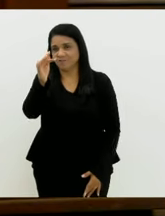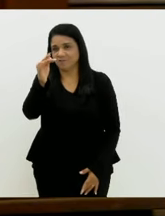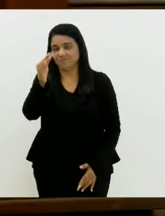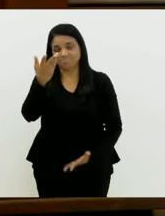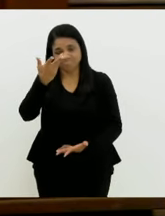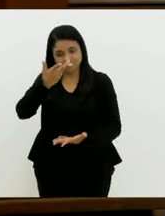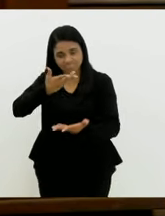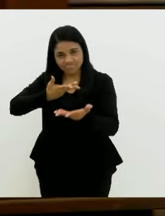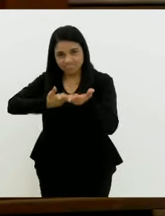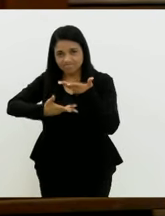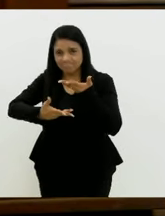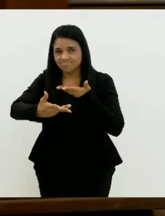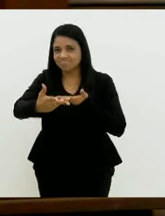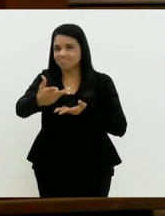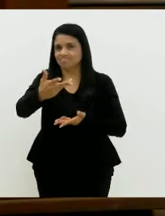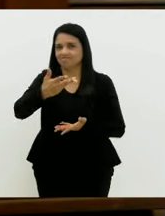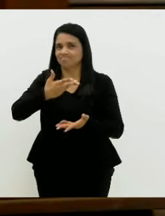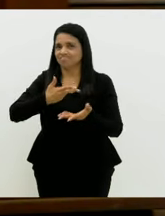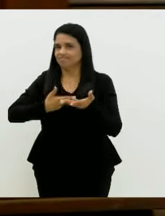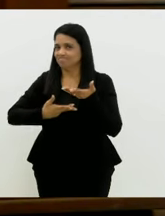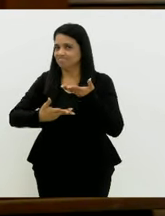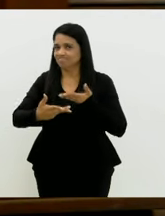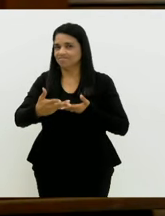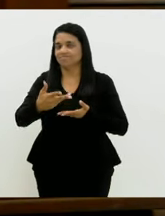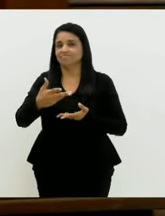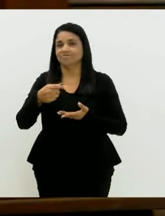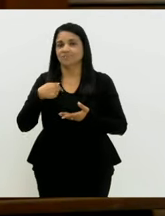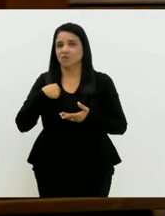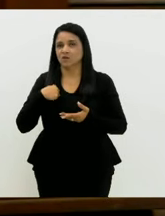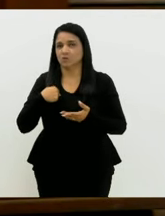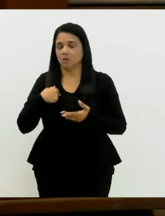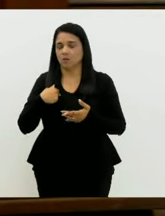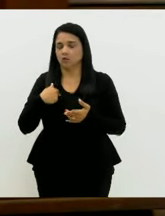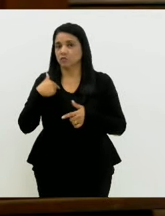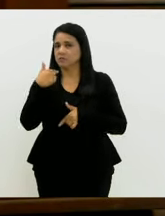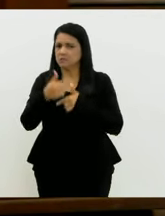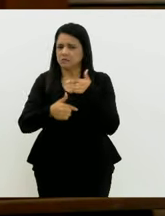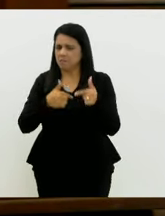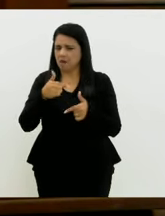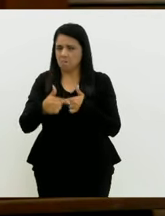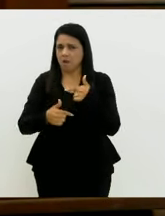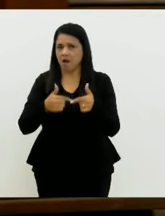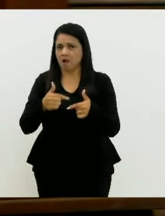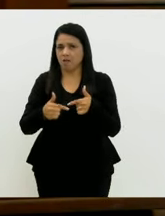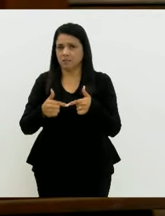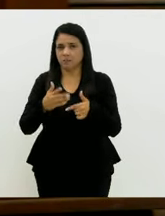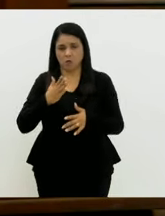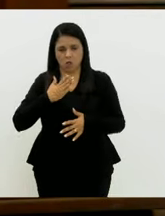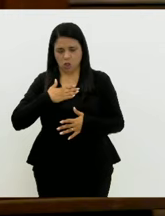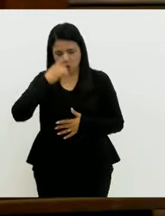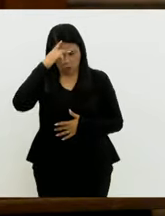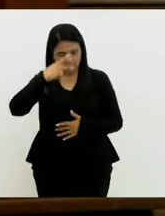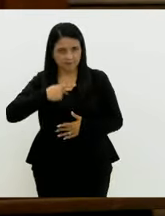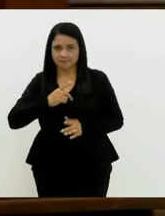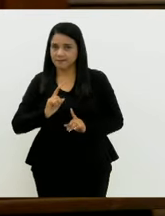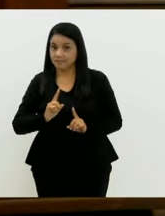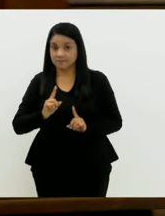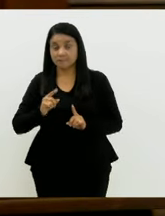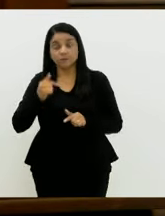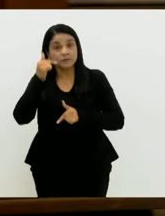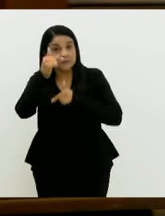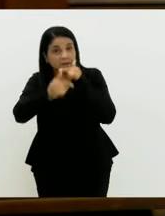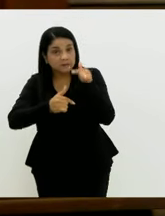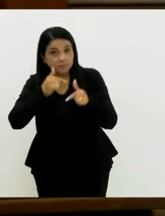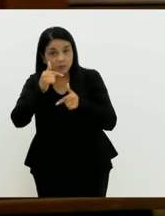intergeracional. A gente não está legislando para nós, nós não estamos legislando para nós mesmos. Nós estamos legislando